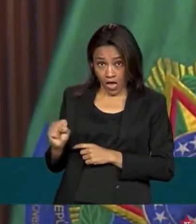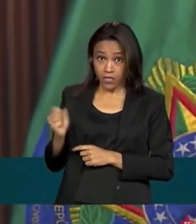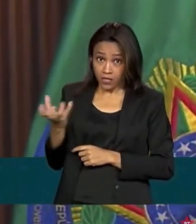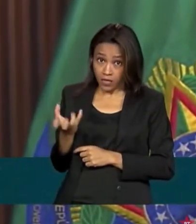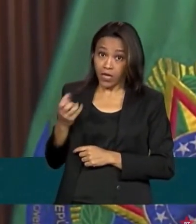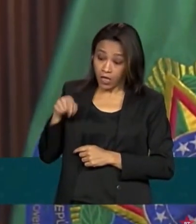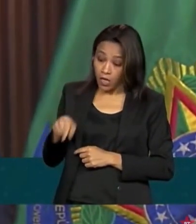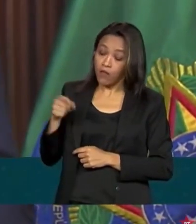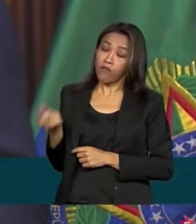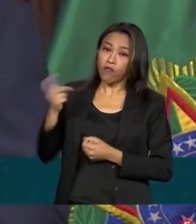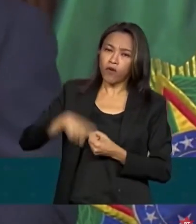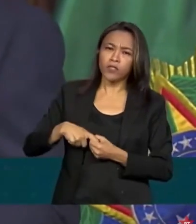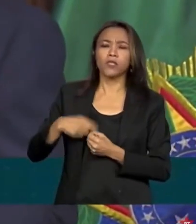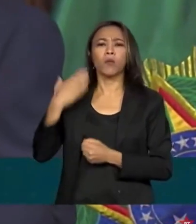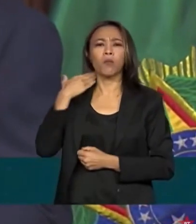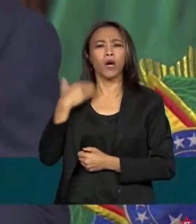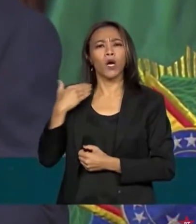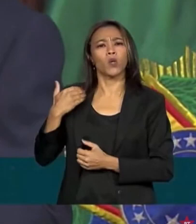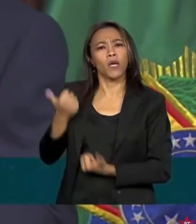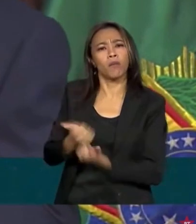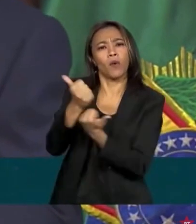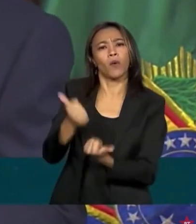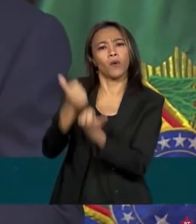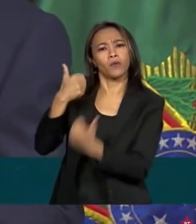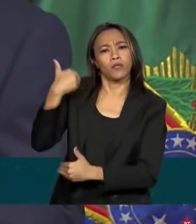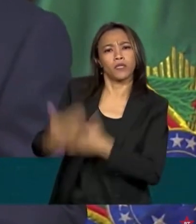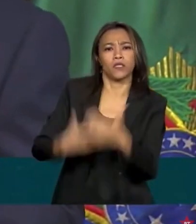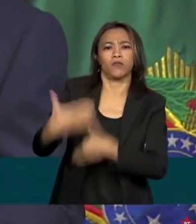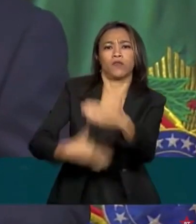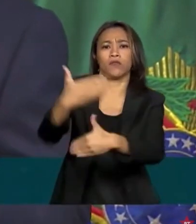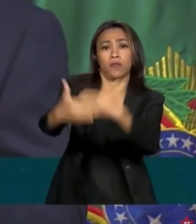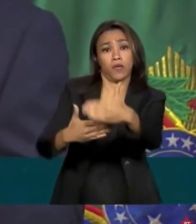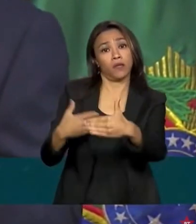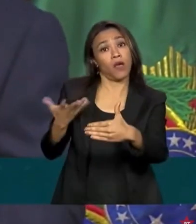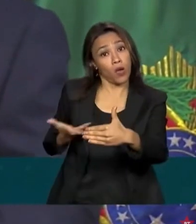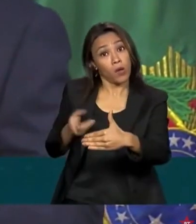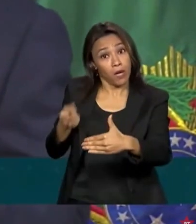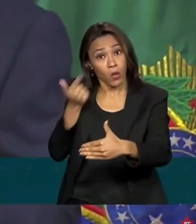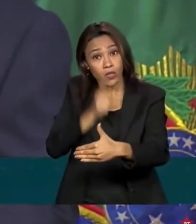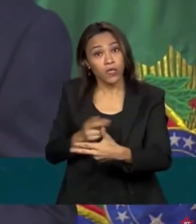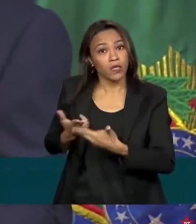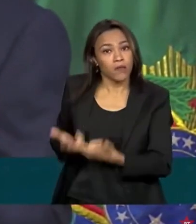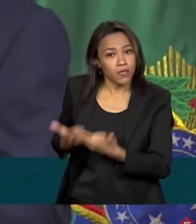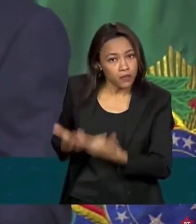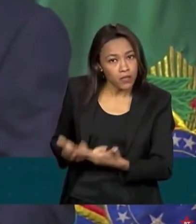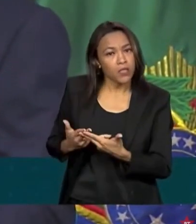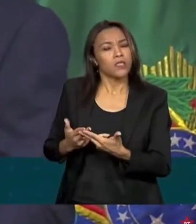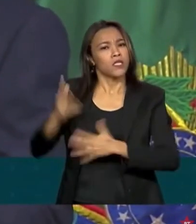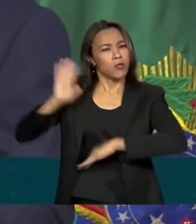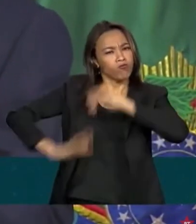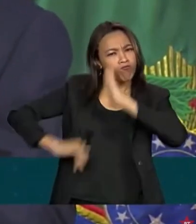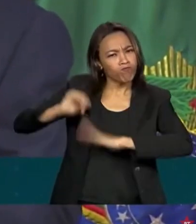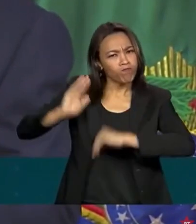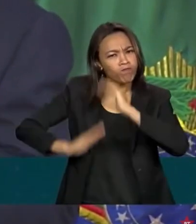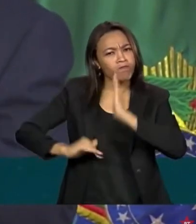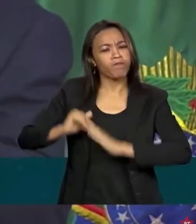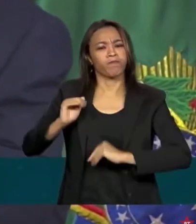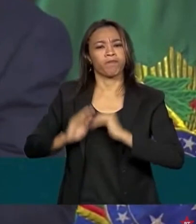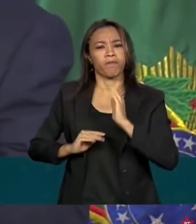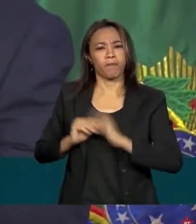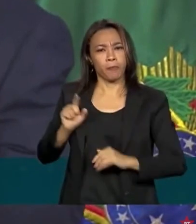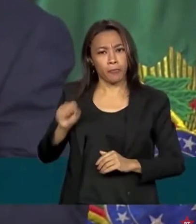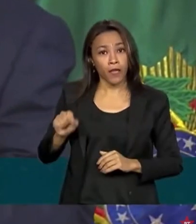de desenvolvimento, e para ser um banco de desenvolvimento ele tem que ter paciência e competência de, se for